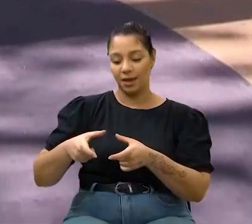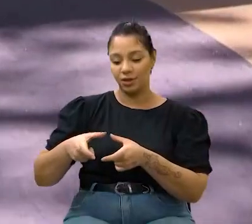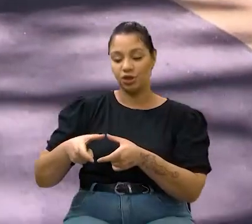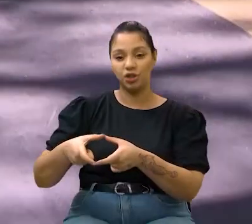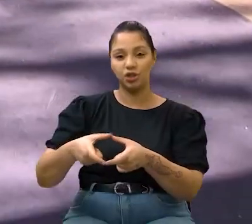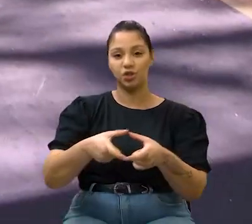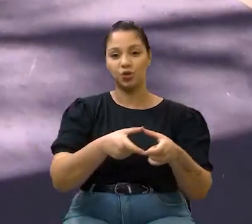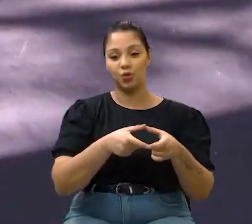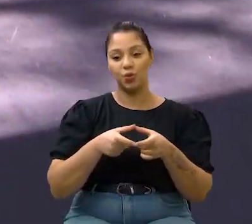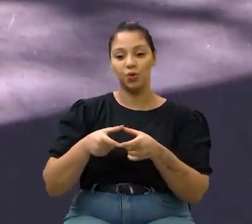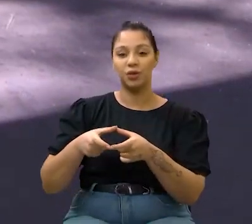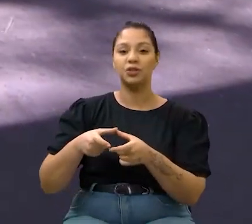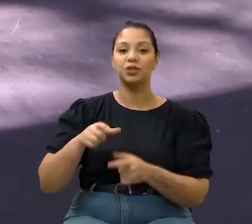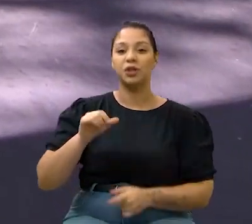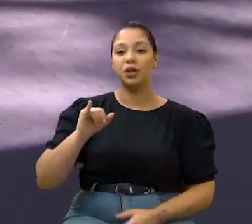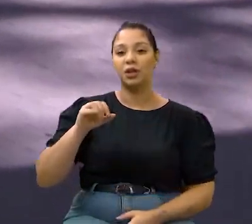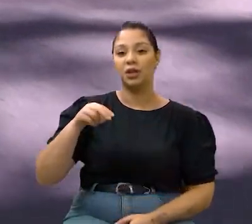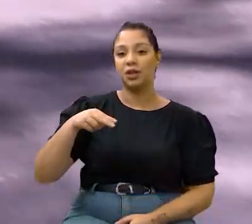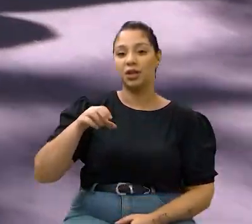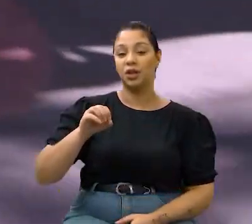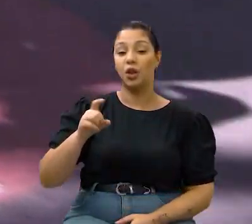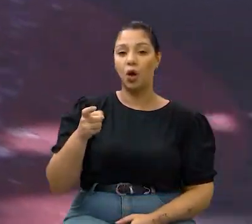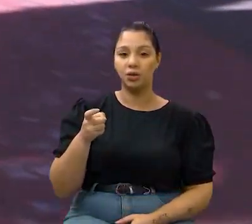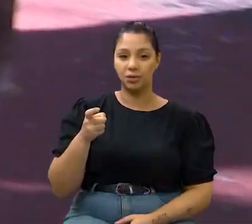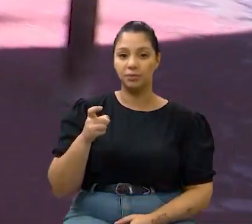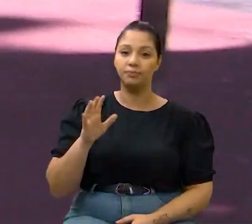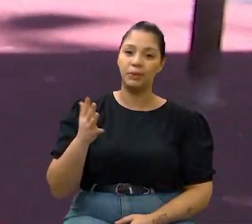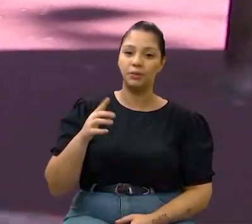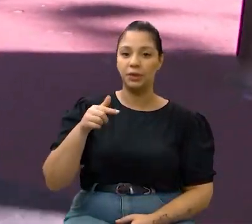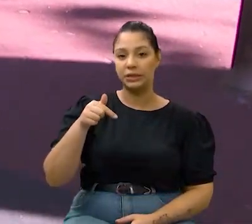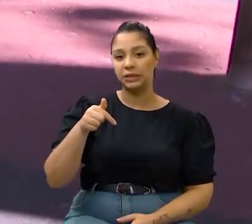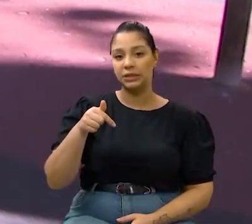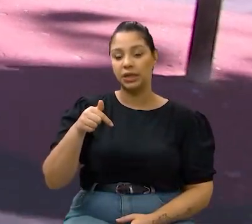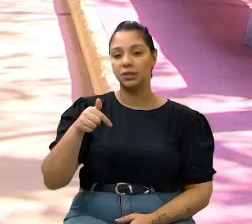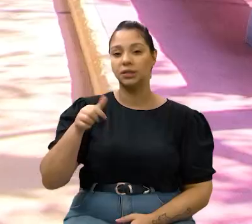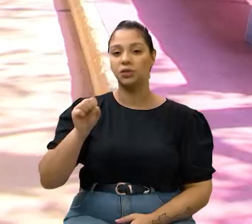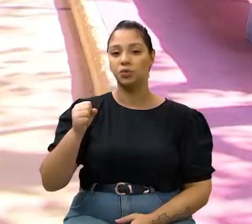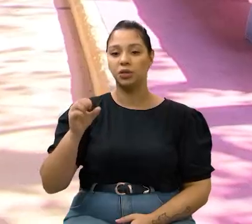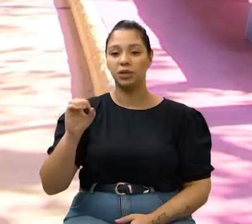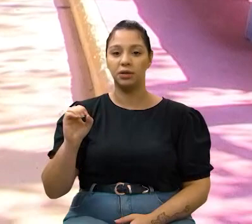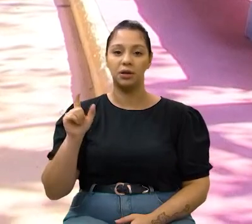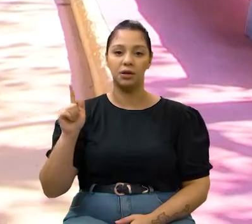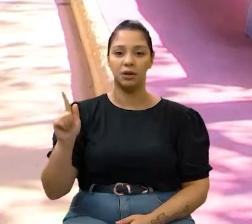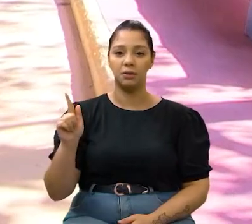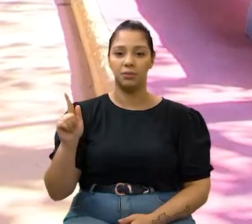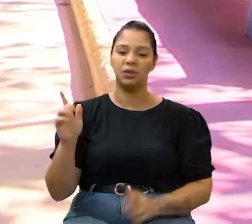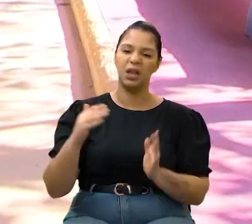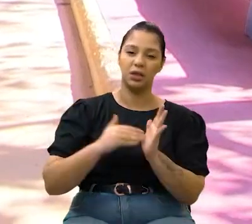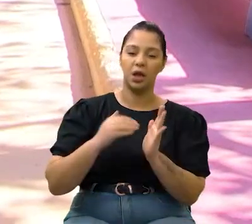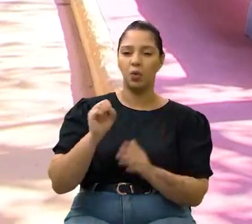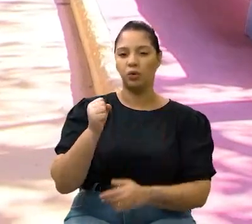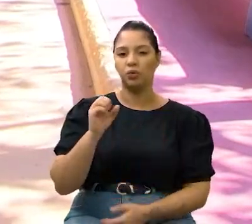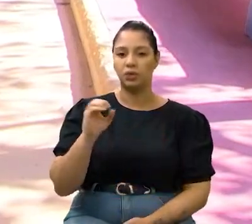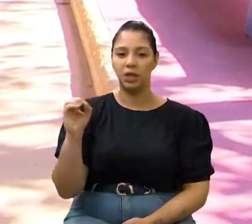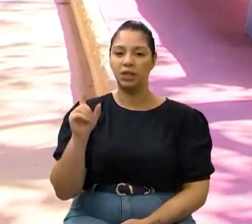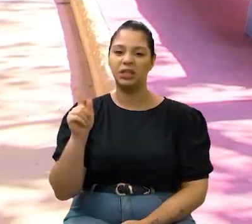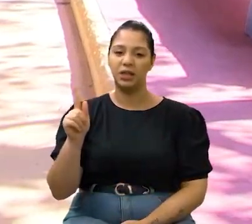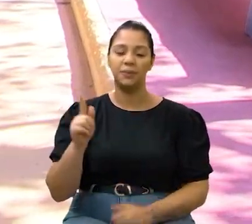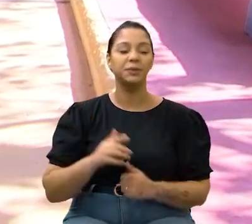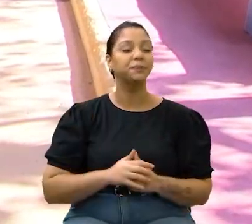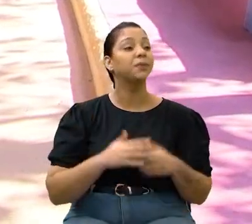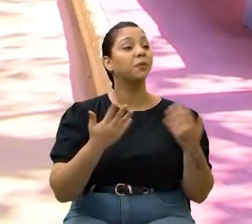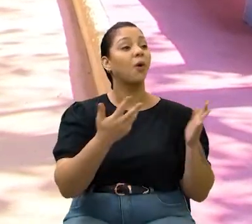né? De inox, pesando, em média, 780 gramas, até 800, né? Quais